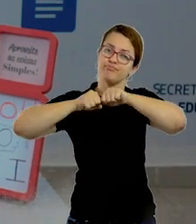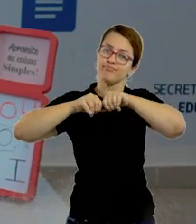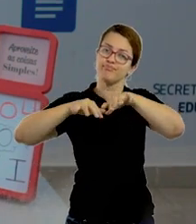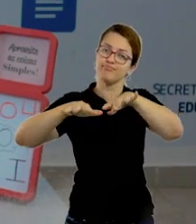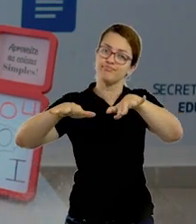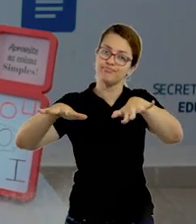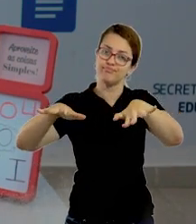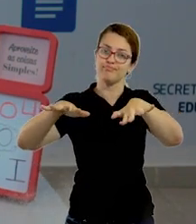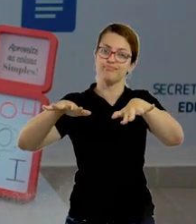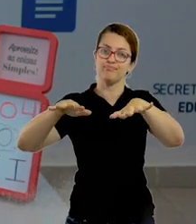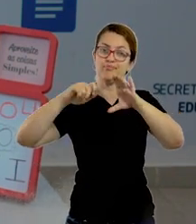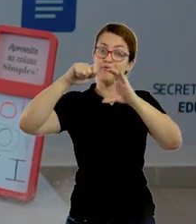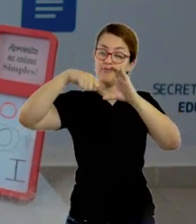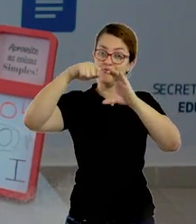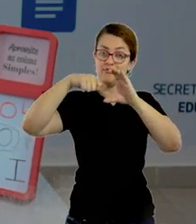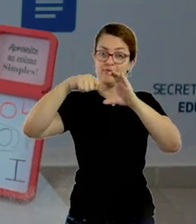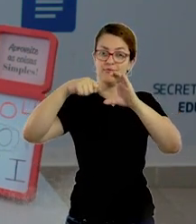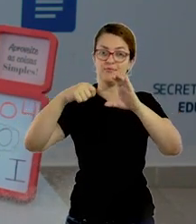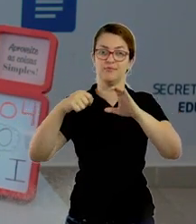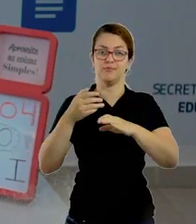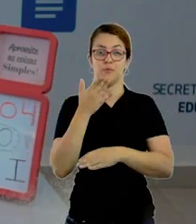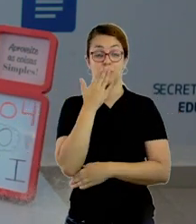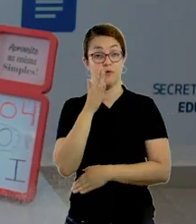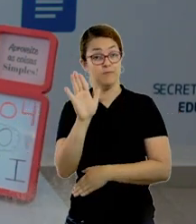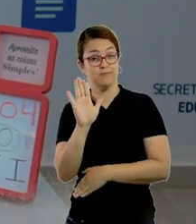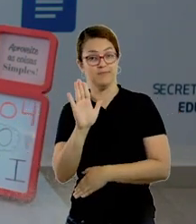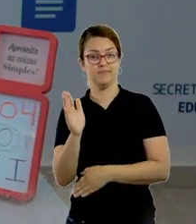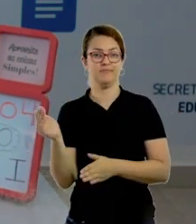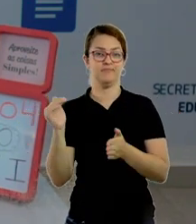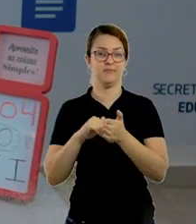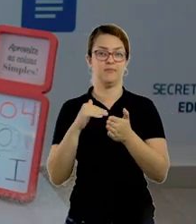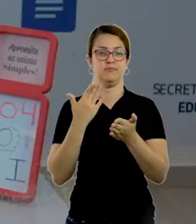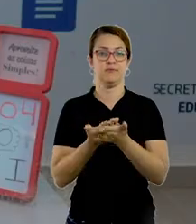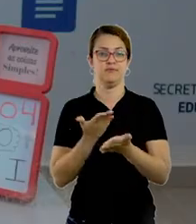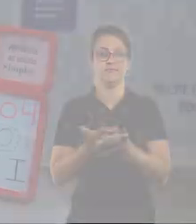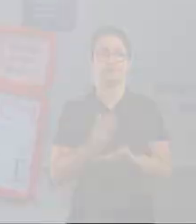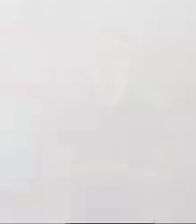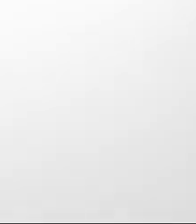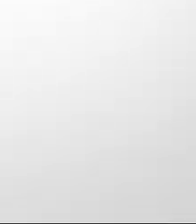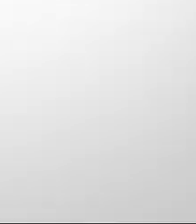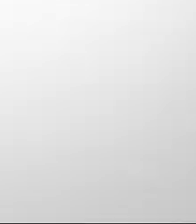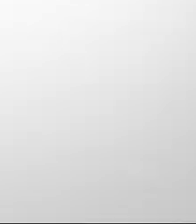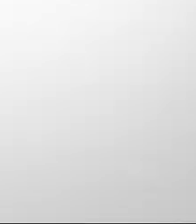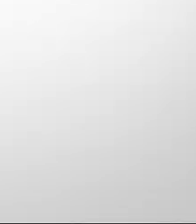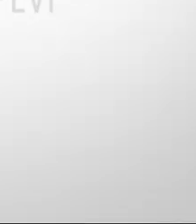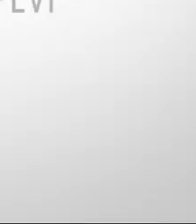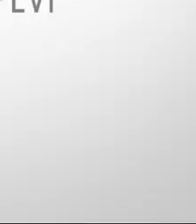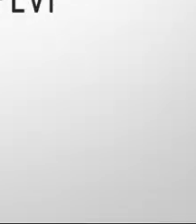está aqui na tela do seu vídeo, tá bom? Um beijo e até mais!